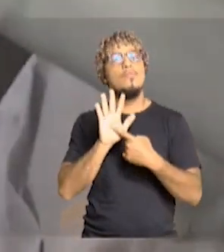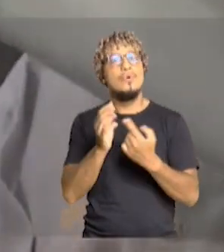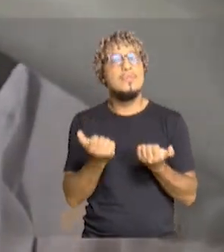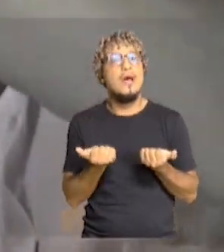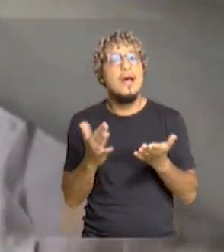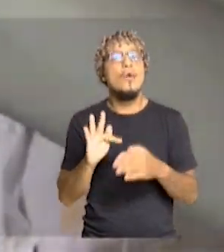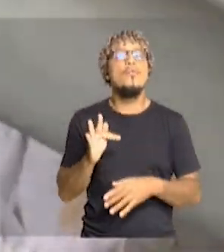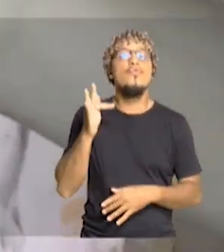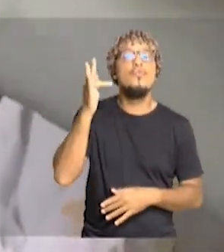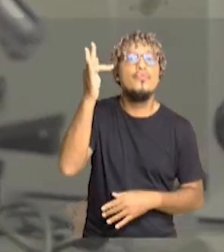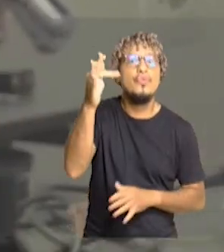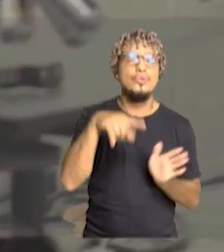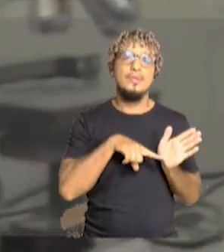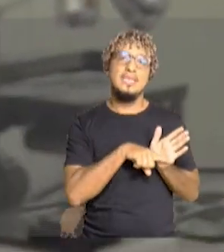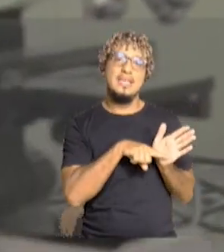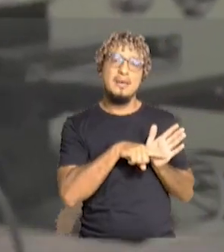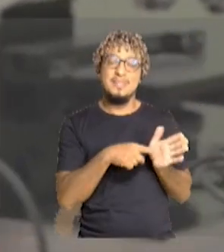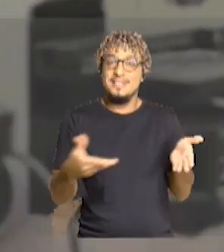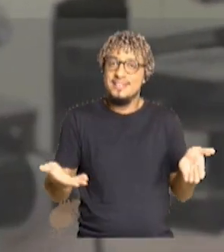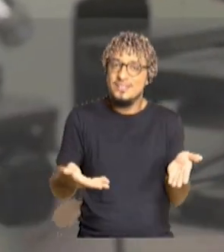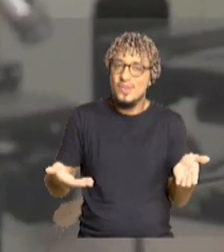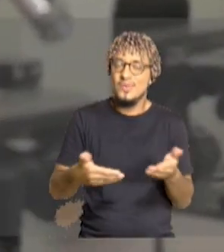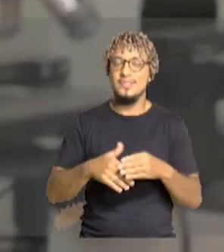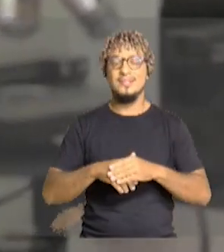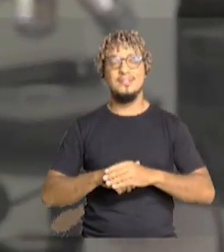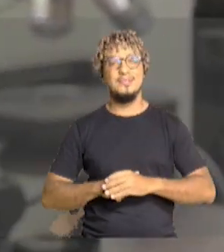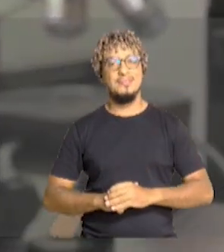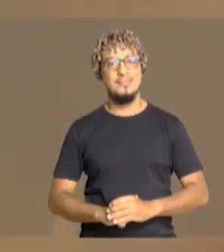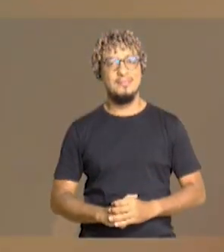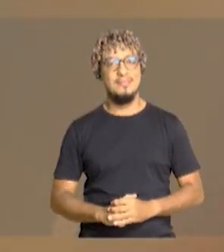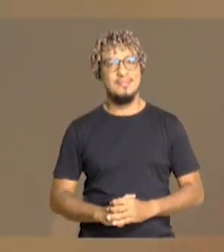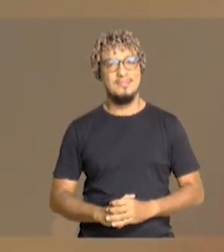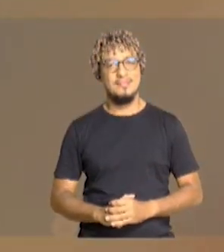os resultados pesquisados no presente